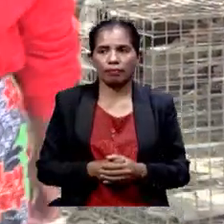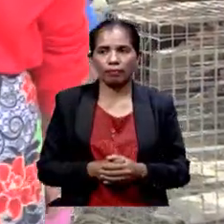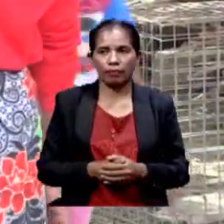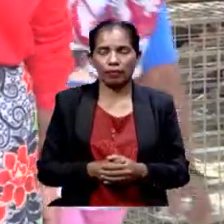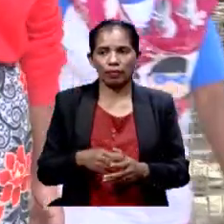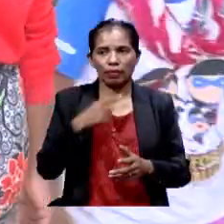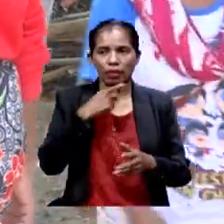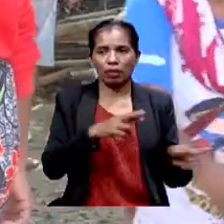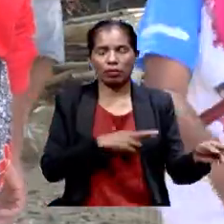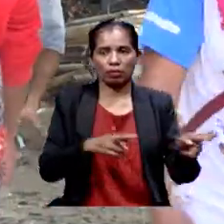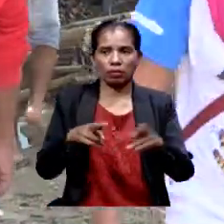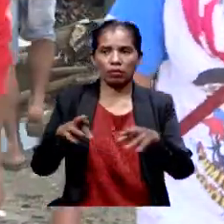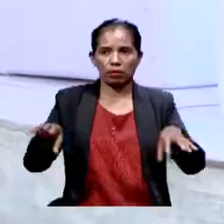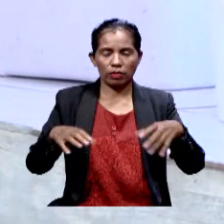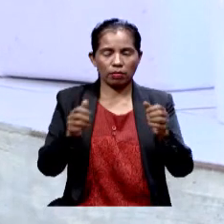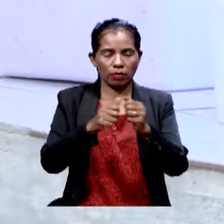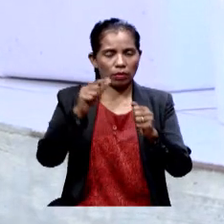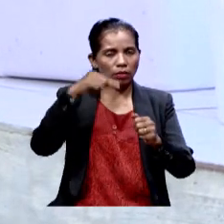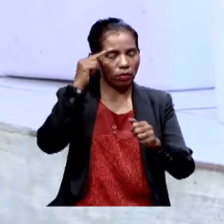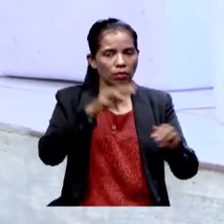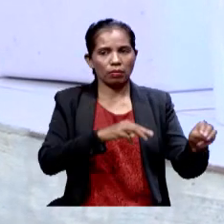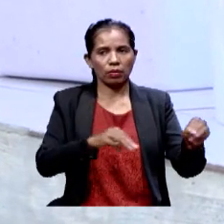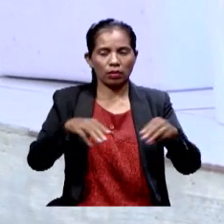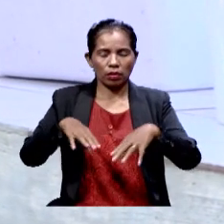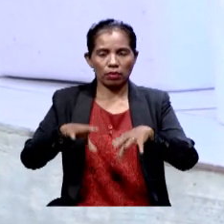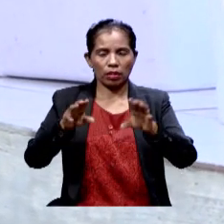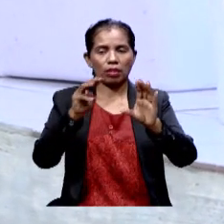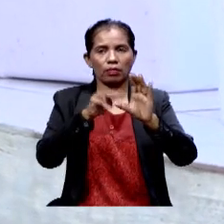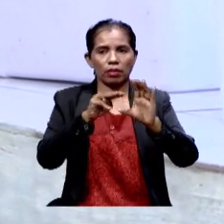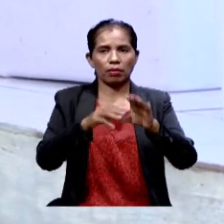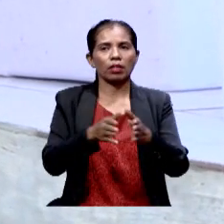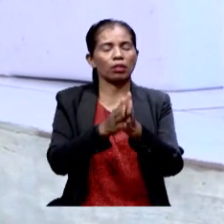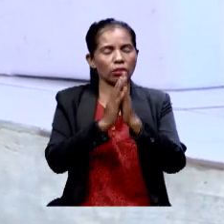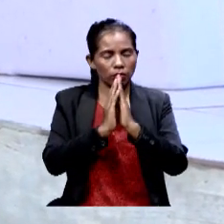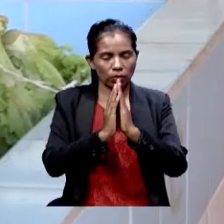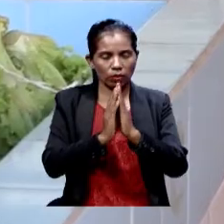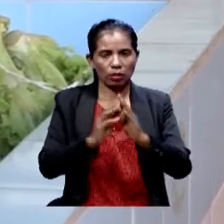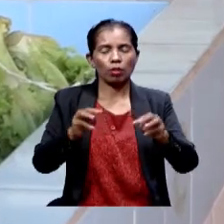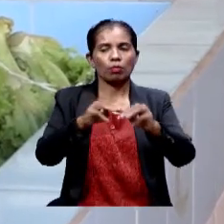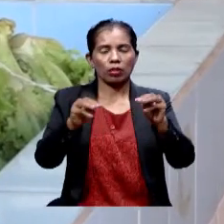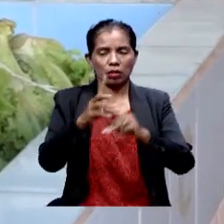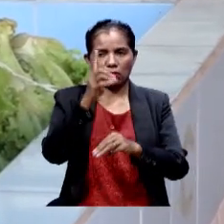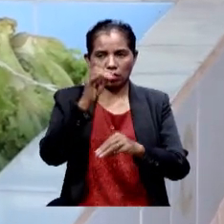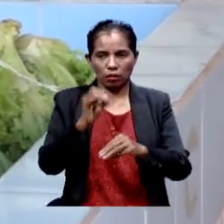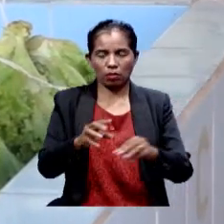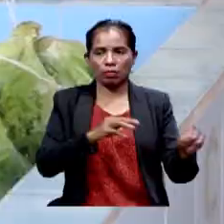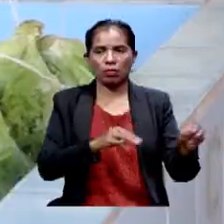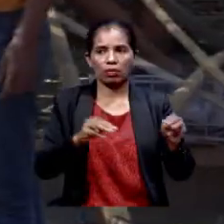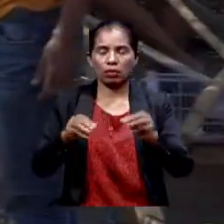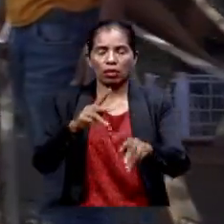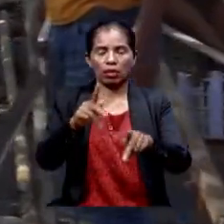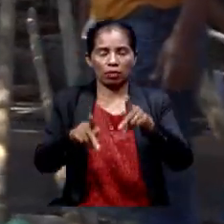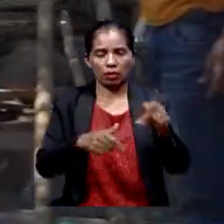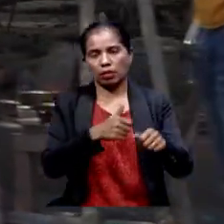Hateten pronto coopera ao governo o de muda ba faan e mercado larang mai be huso autoridade di municipio dili muda mos negociante